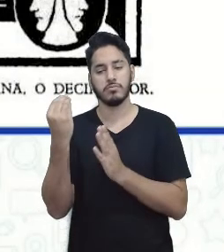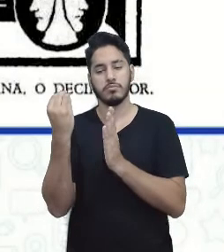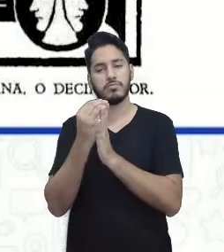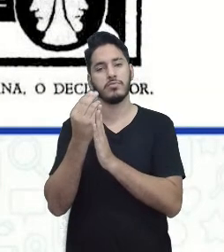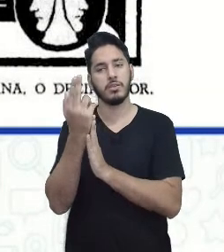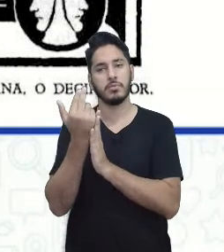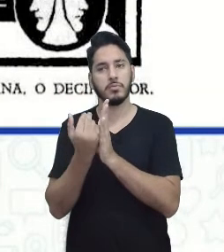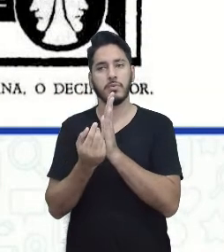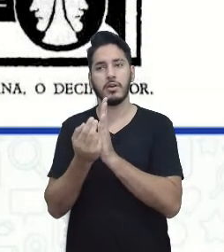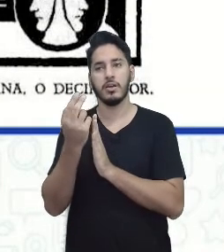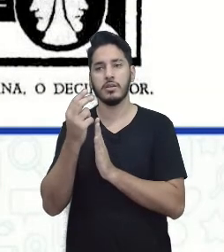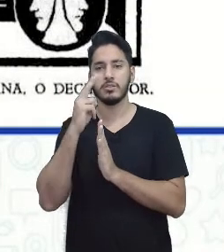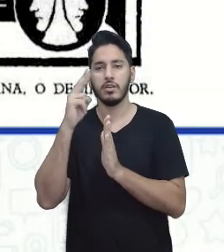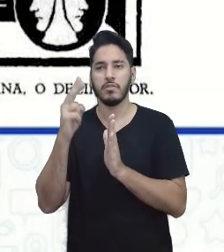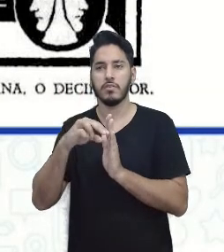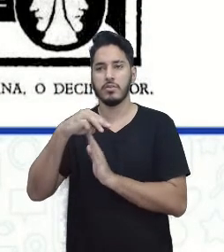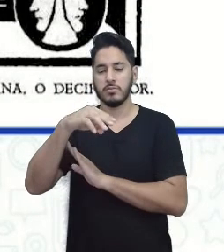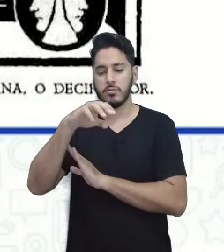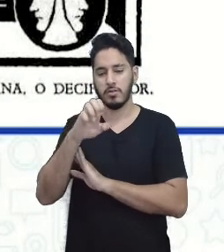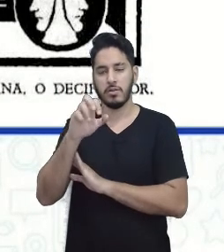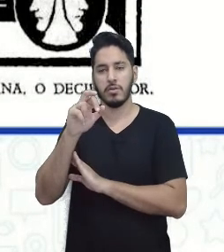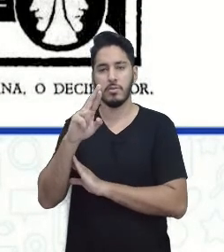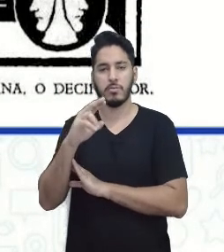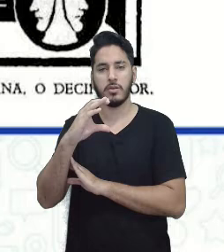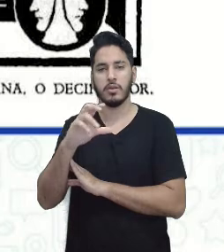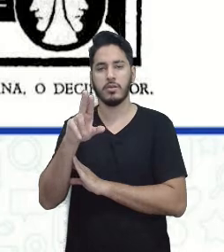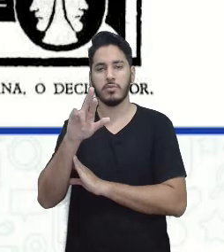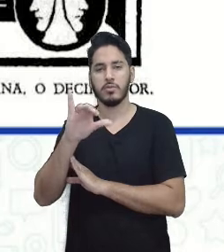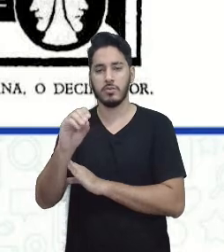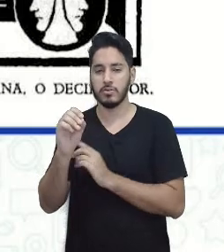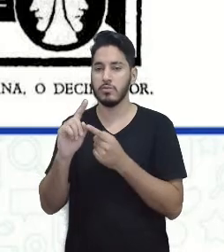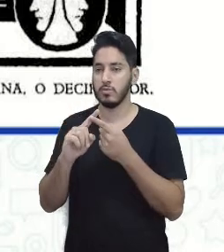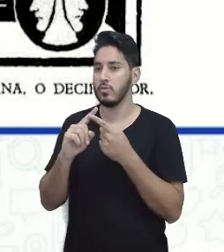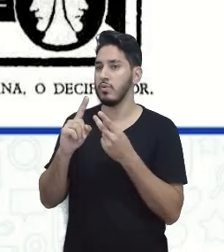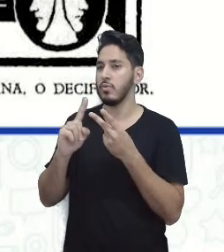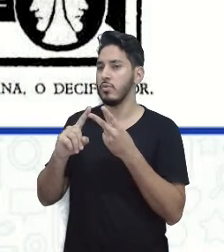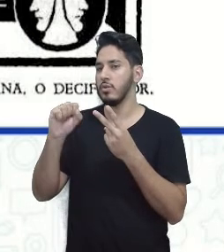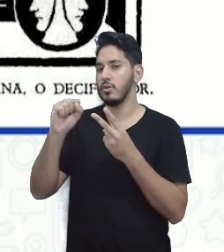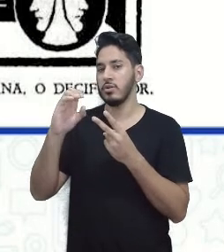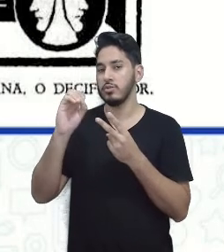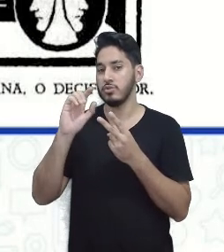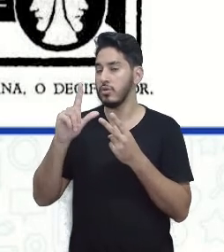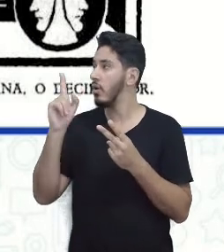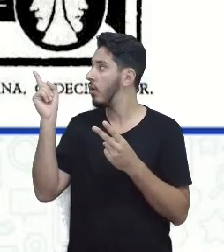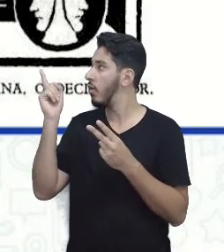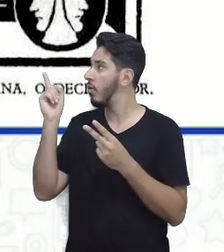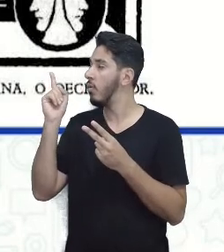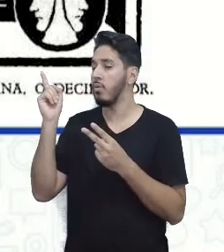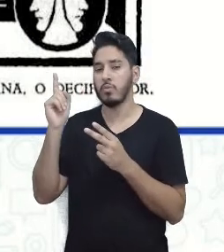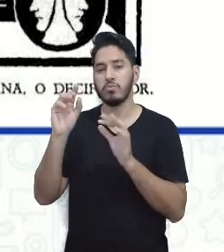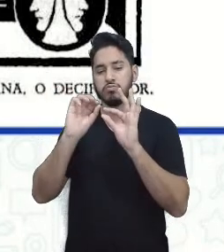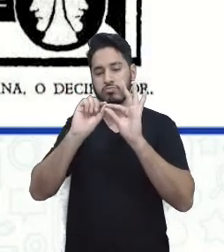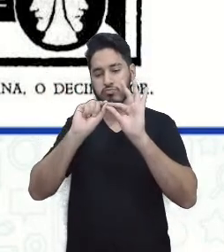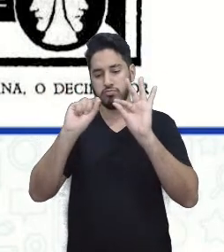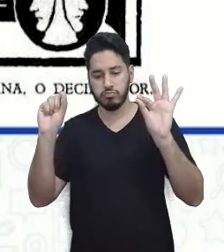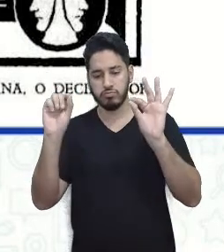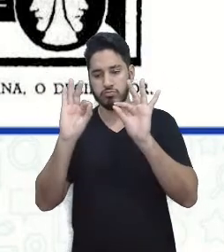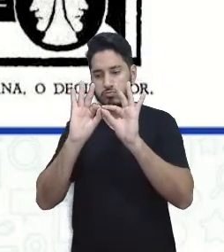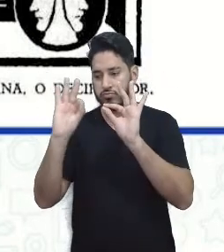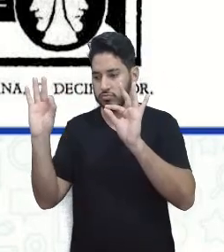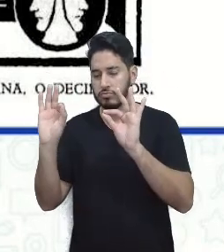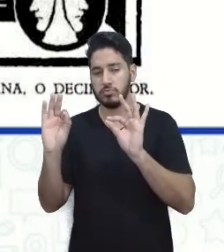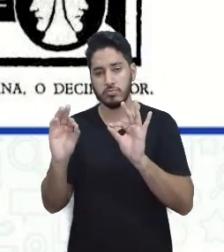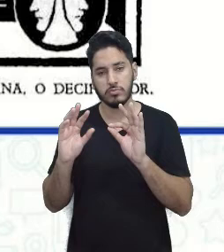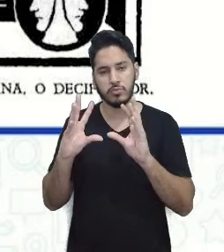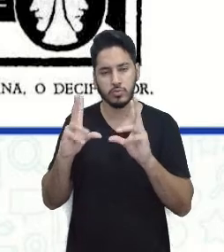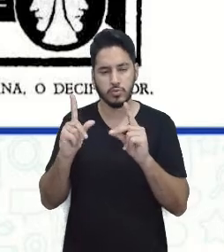estilogravuras também, ó. Vocês estão vendo ali Mercúrio, Sol, né, essa questão da organização espacial, tudo